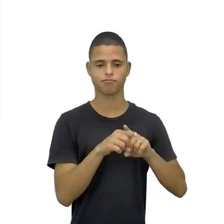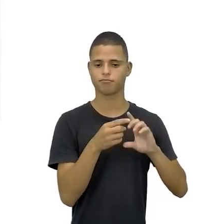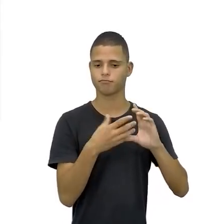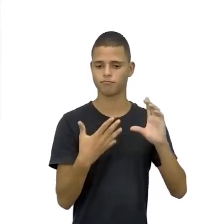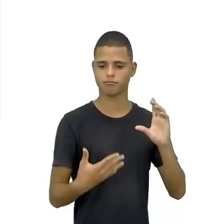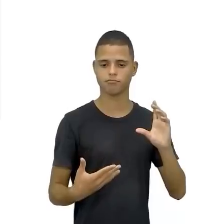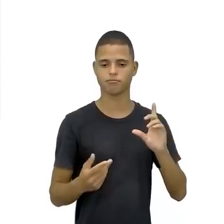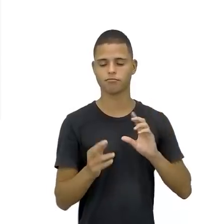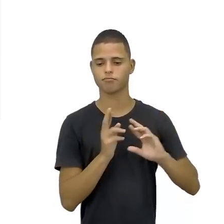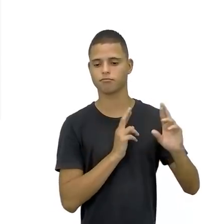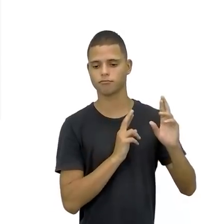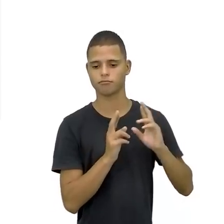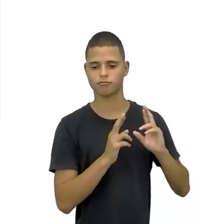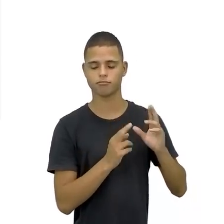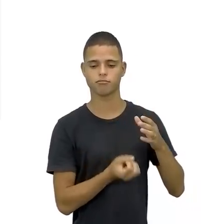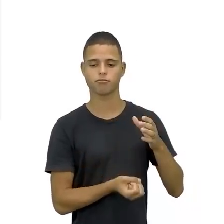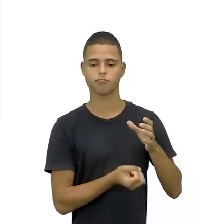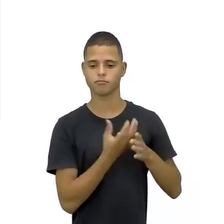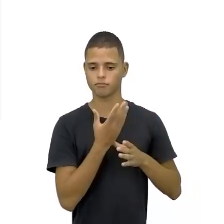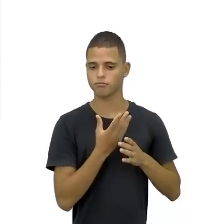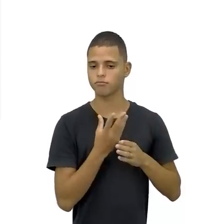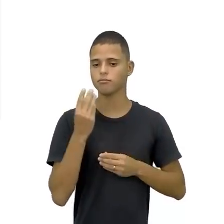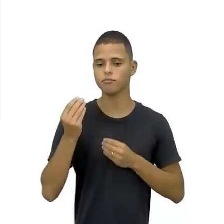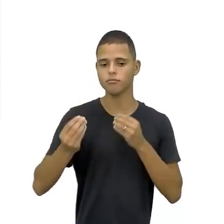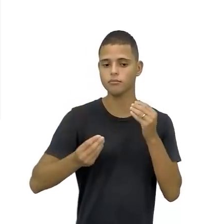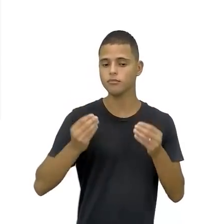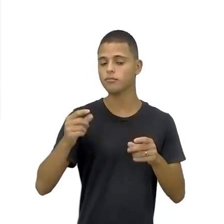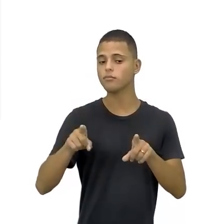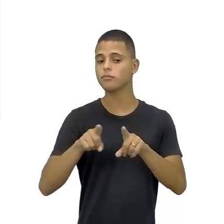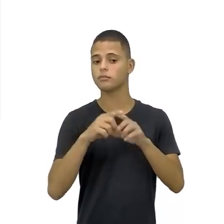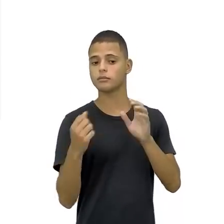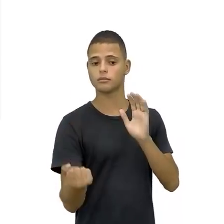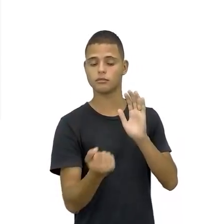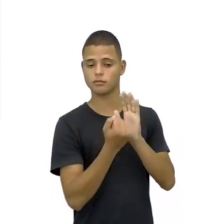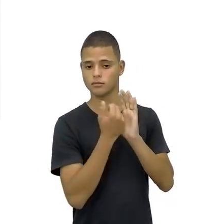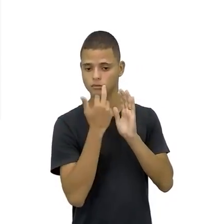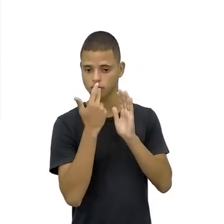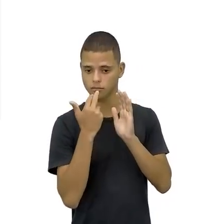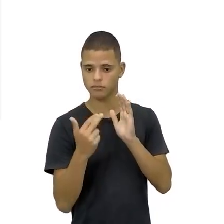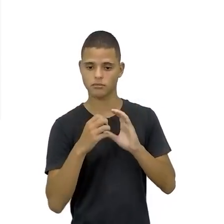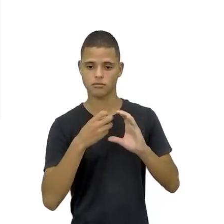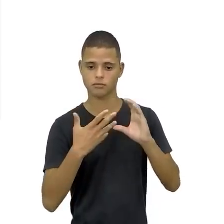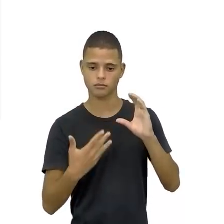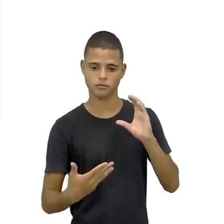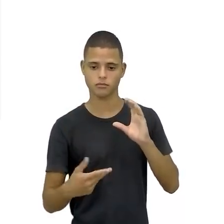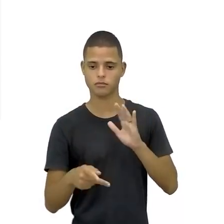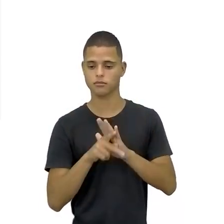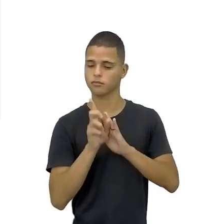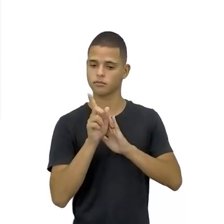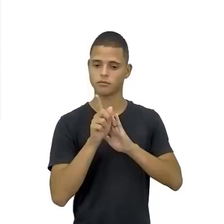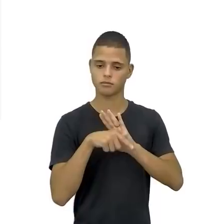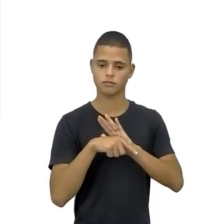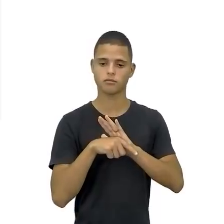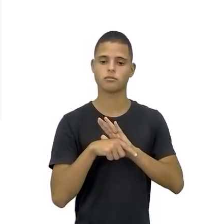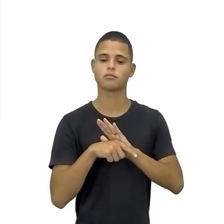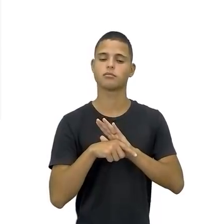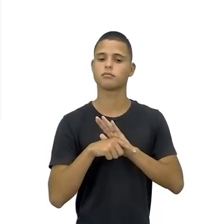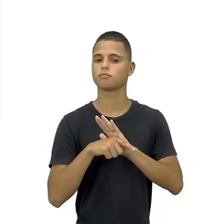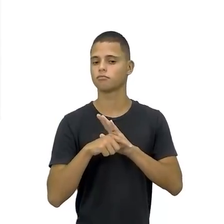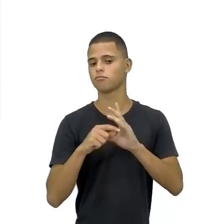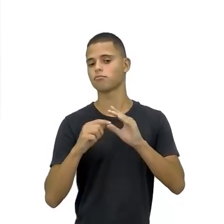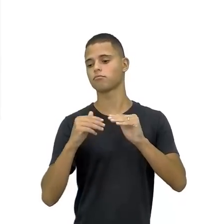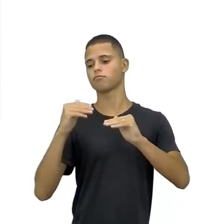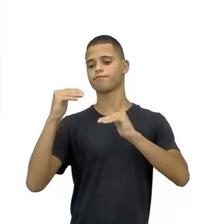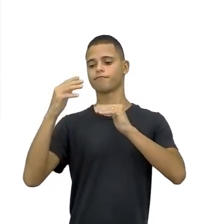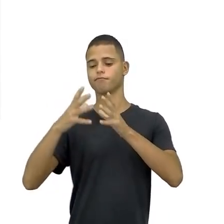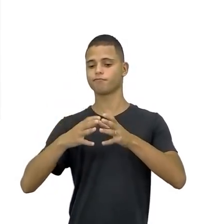relativos à construção composicional e as marcas linguísticas características desses gêneros, de maneira a ampliar